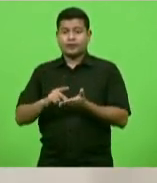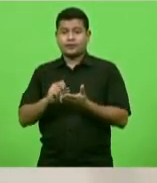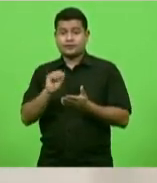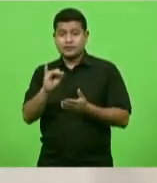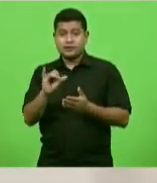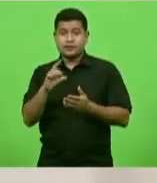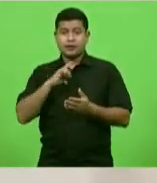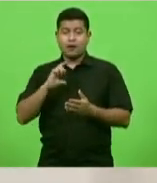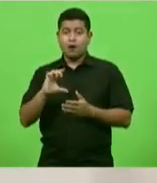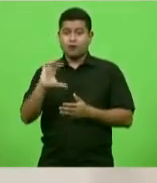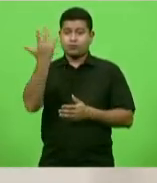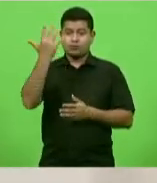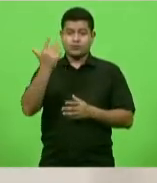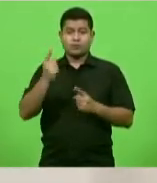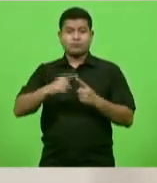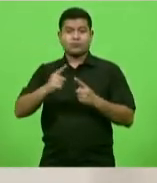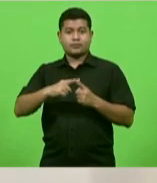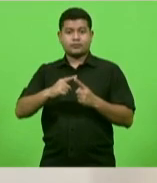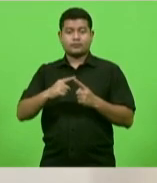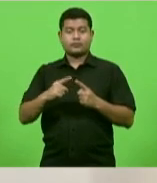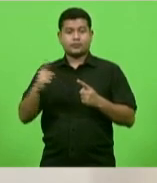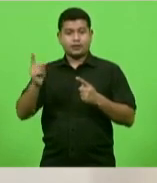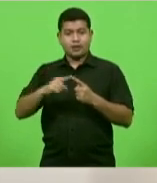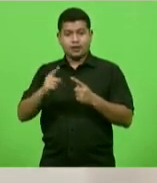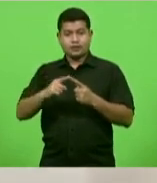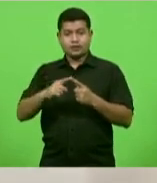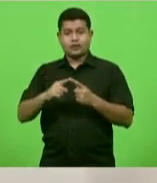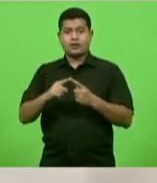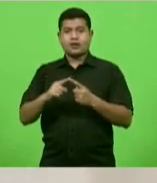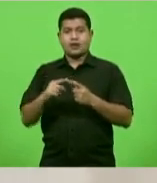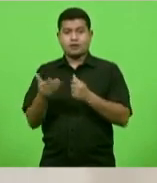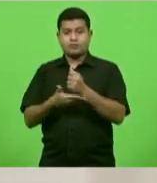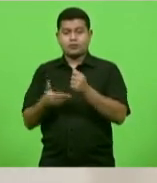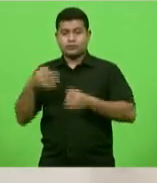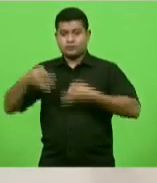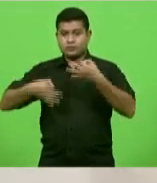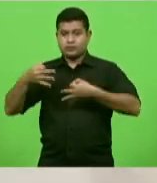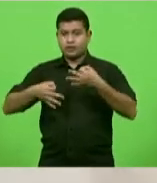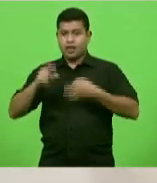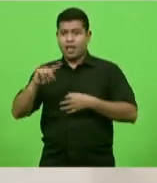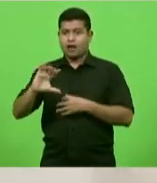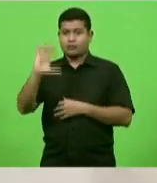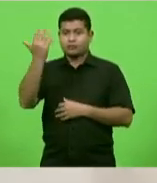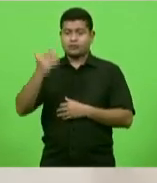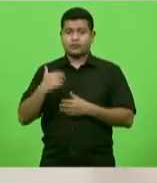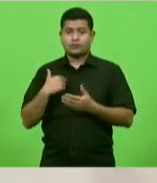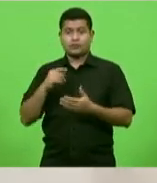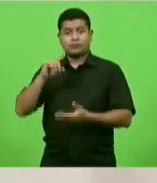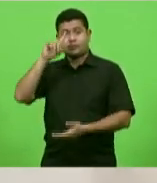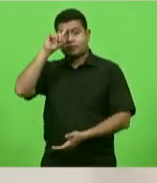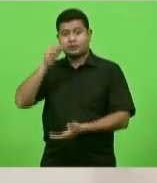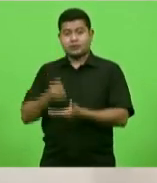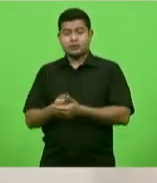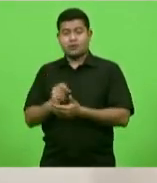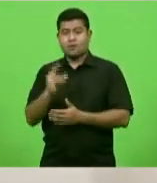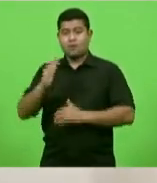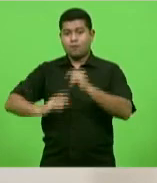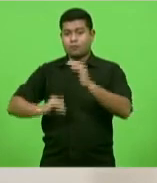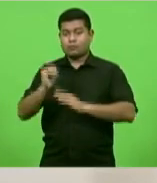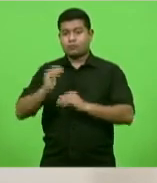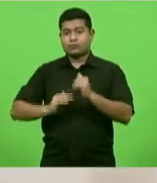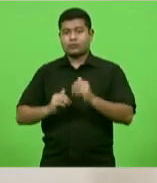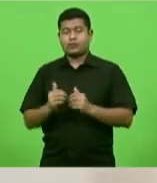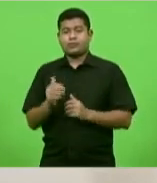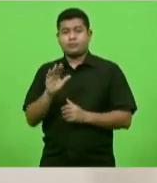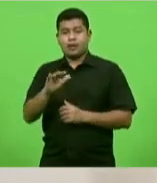primeiro. O pressuposto jurídico é a ocorrência, no mundo fático, de um ato sobre o qual não pairem dúvidas